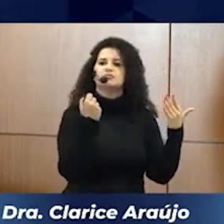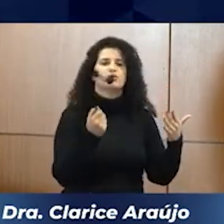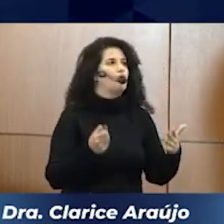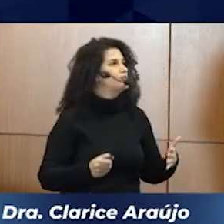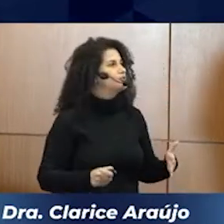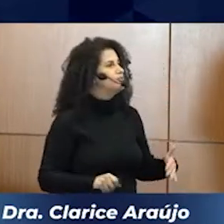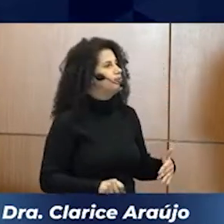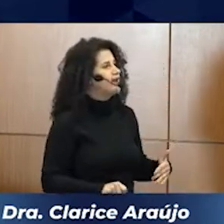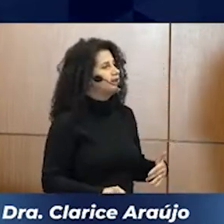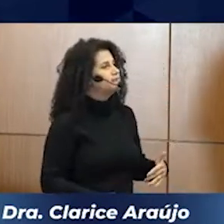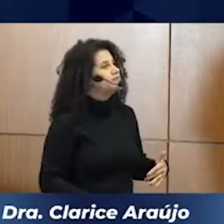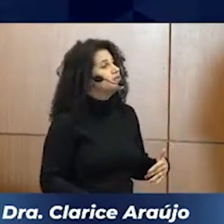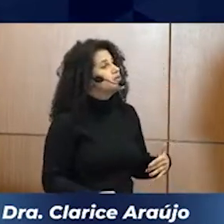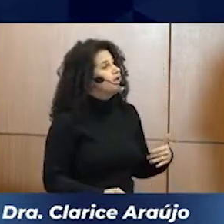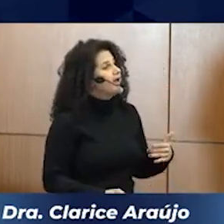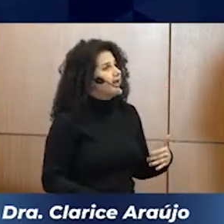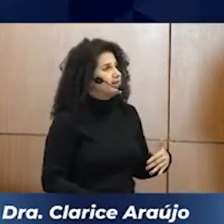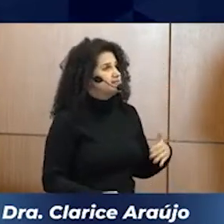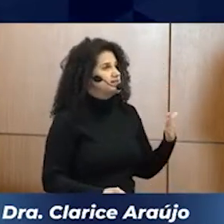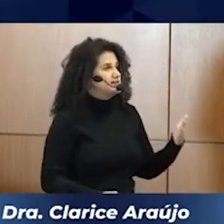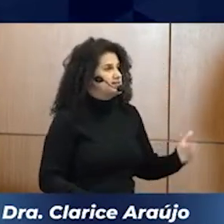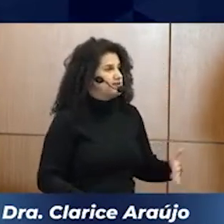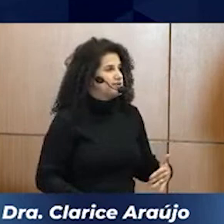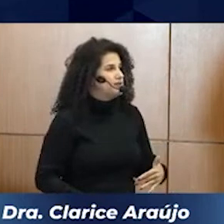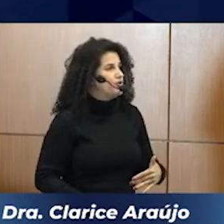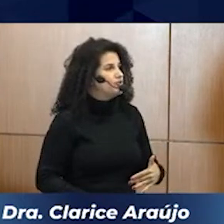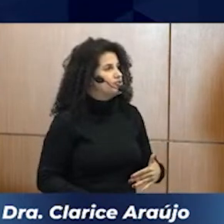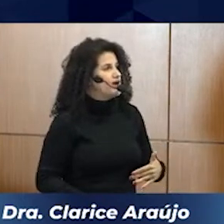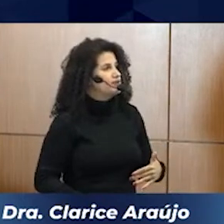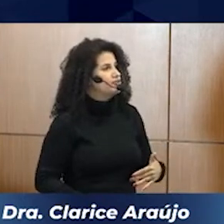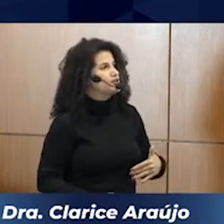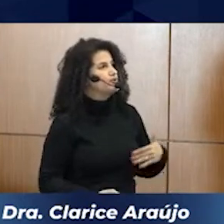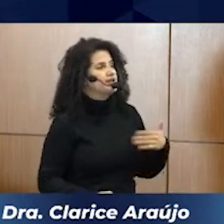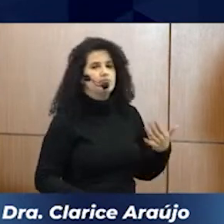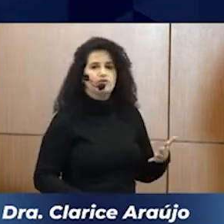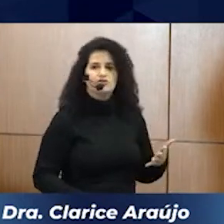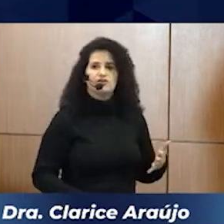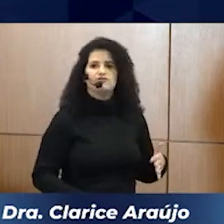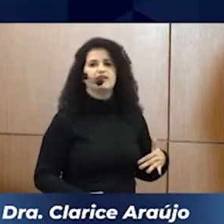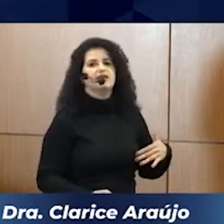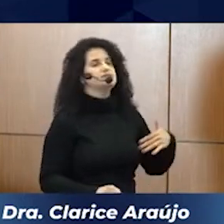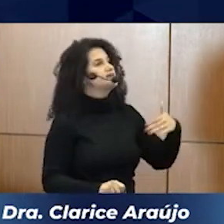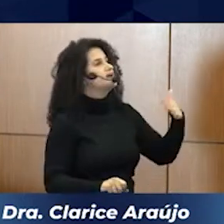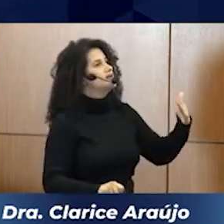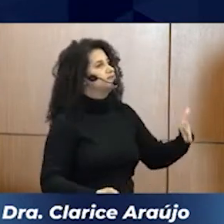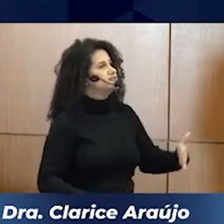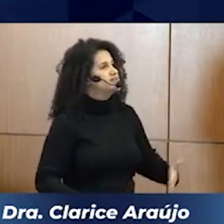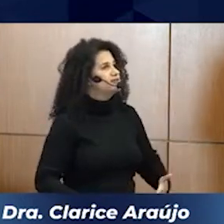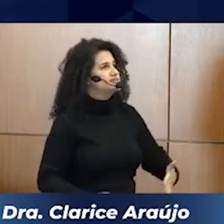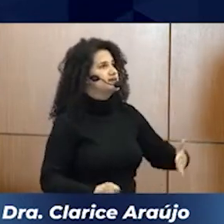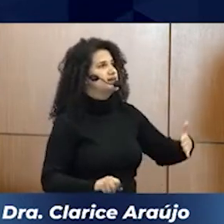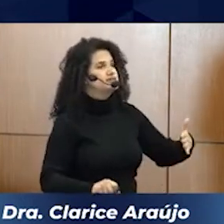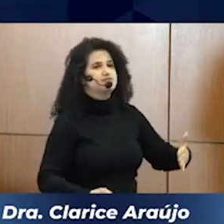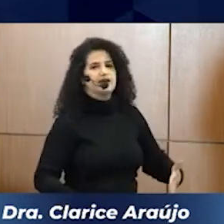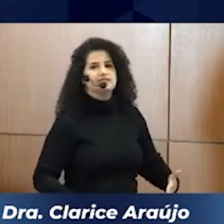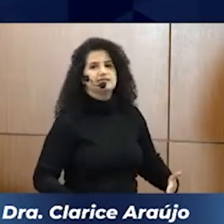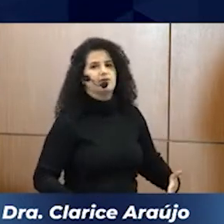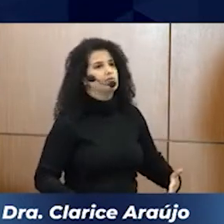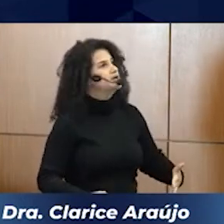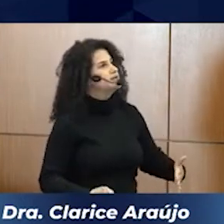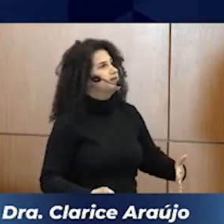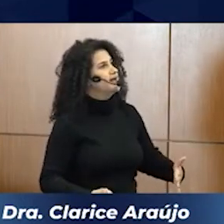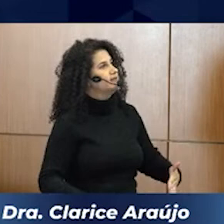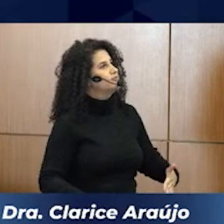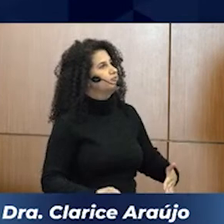né, explicou muito bem, elas analisaram aquele monte de artigo, aquele monte de evidência e fizeram essa